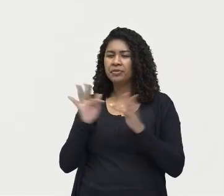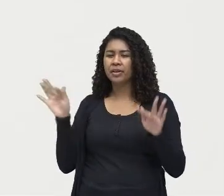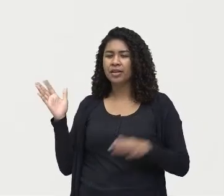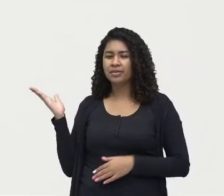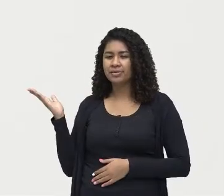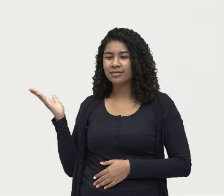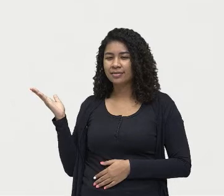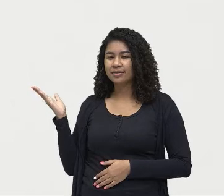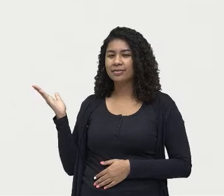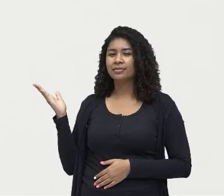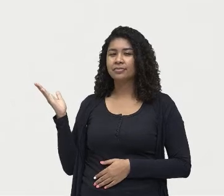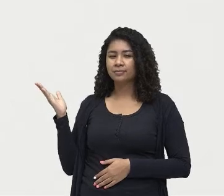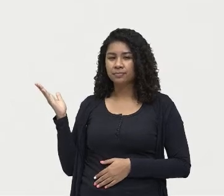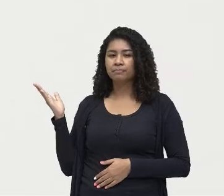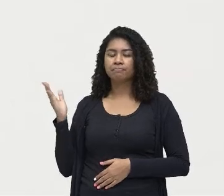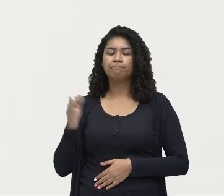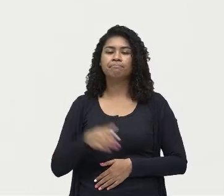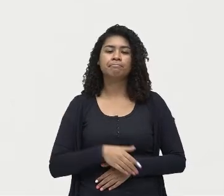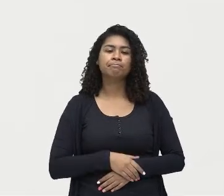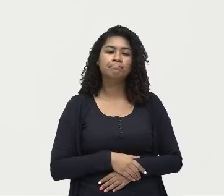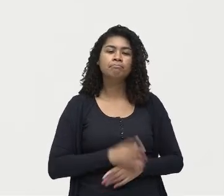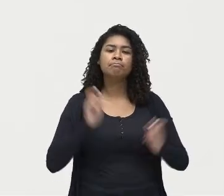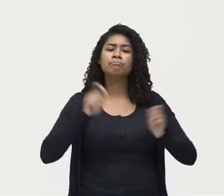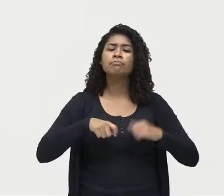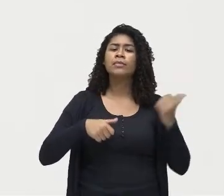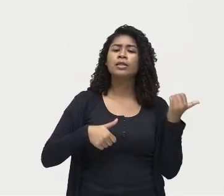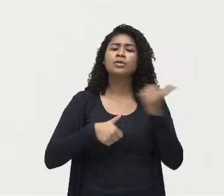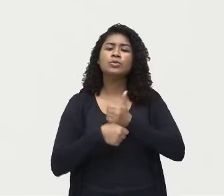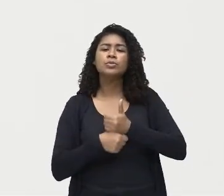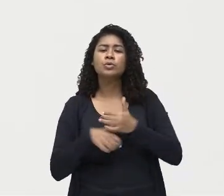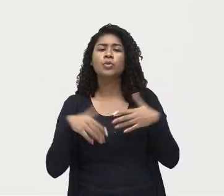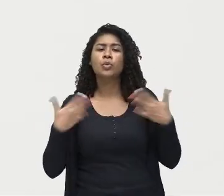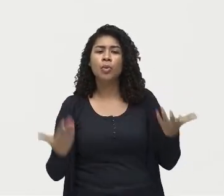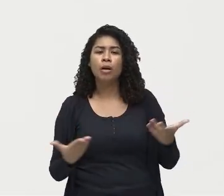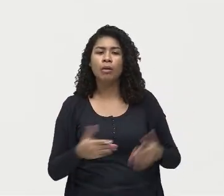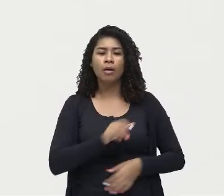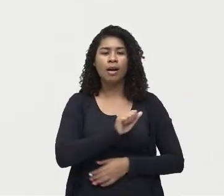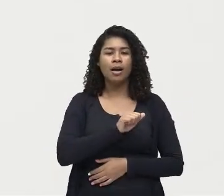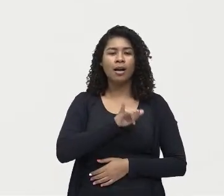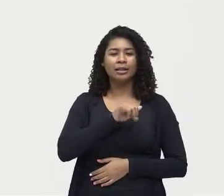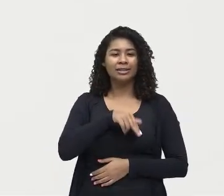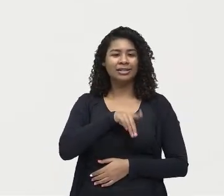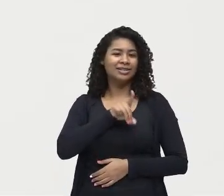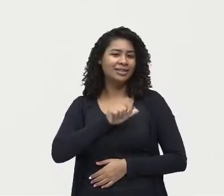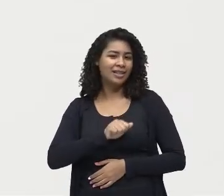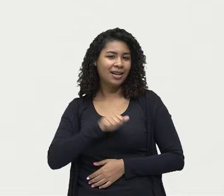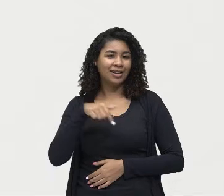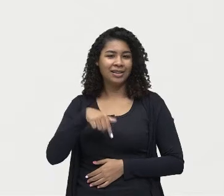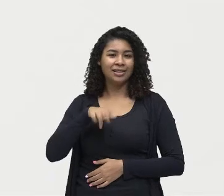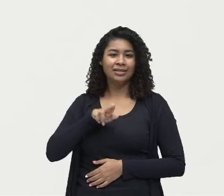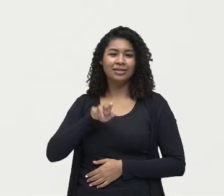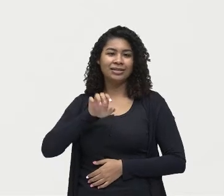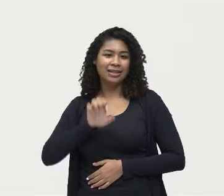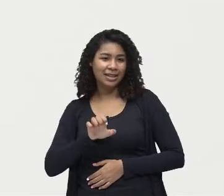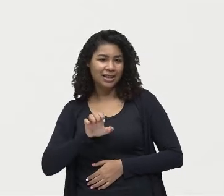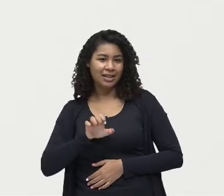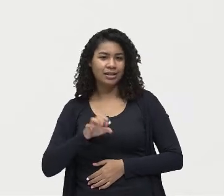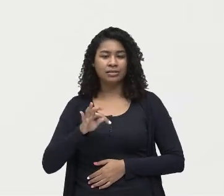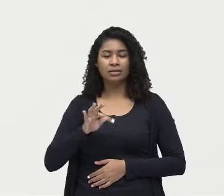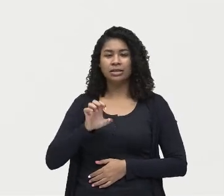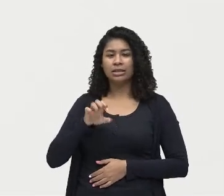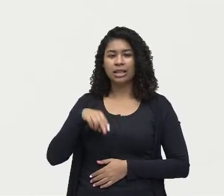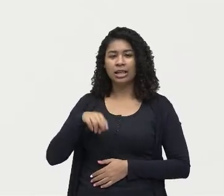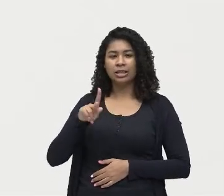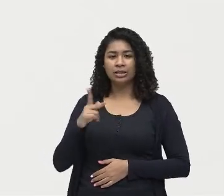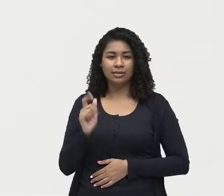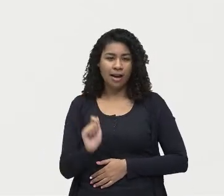campo à altura da sua reputação de vestiário, ainda que fosse um ótimo ou ainda que tenha